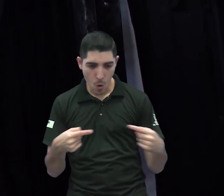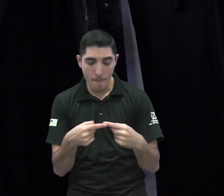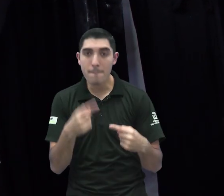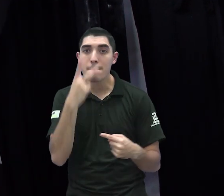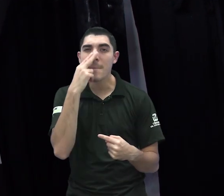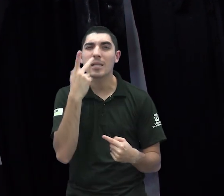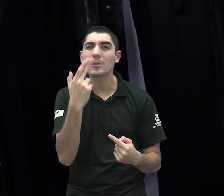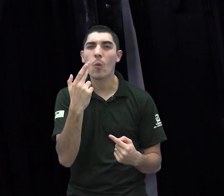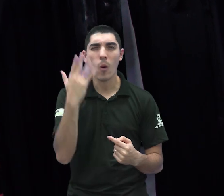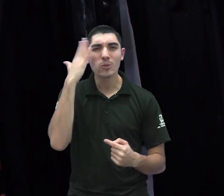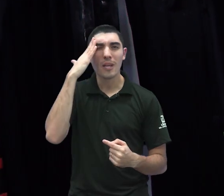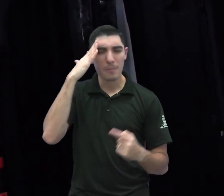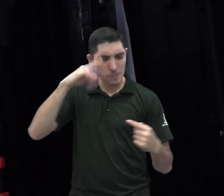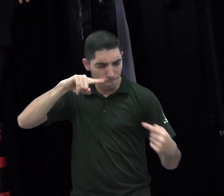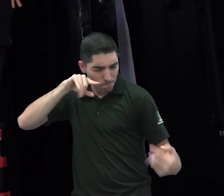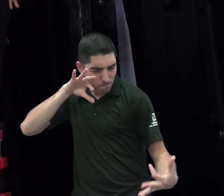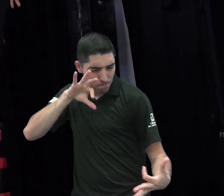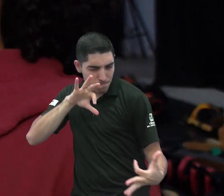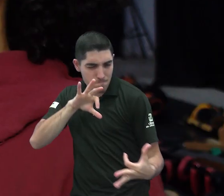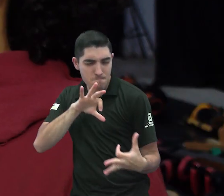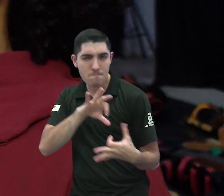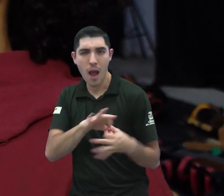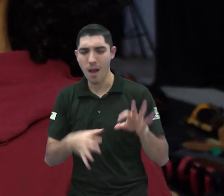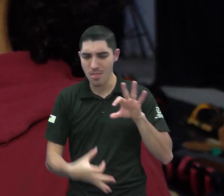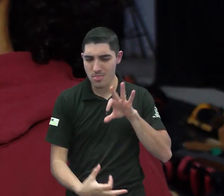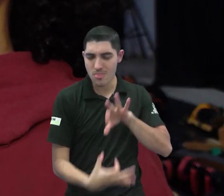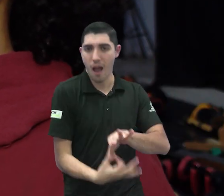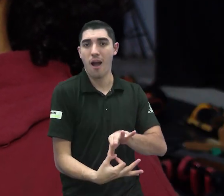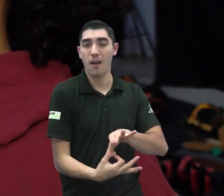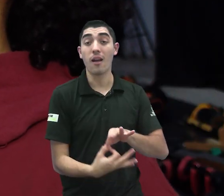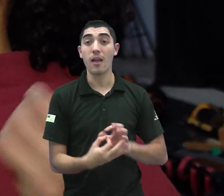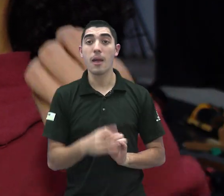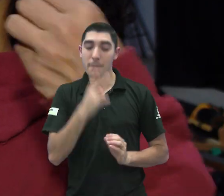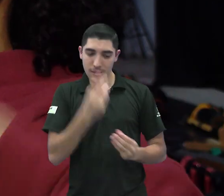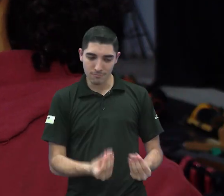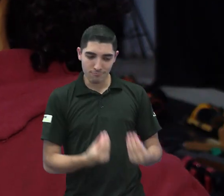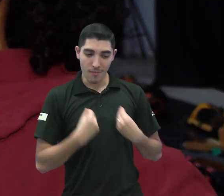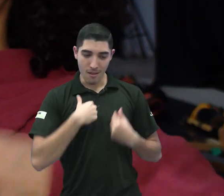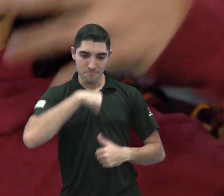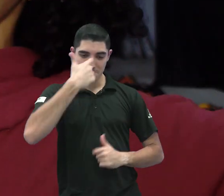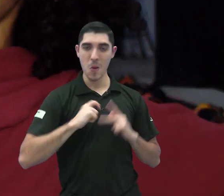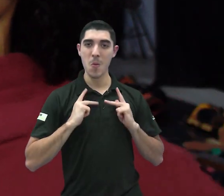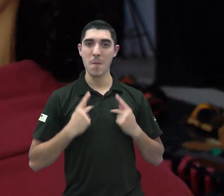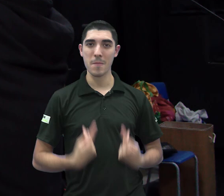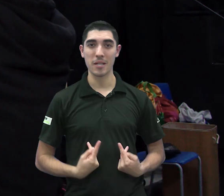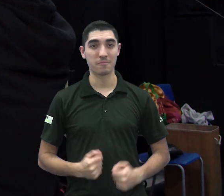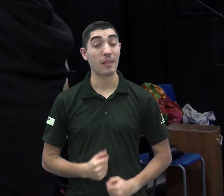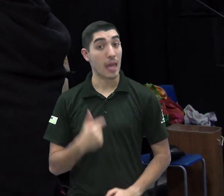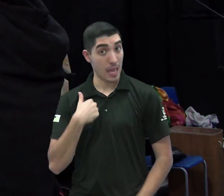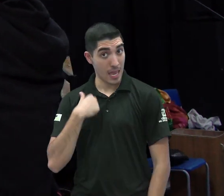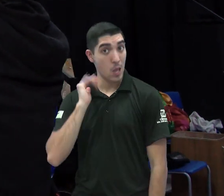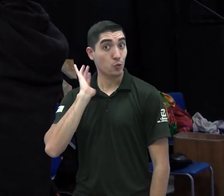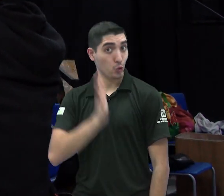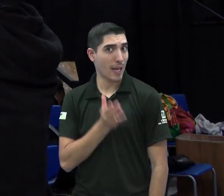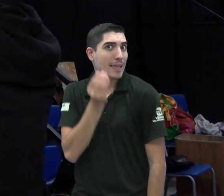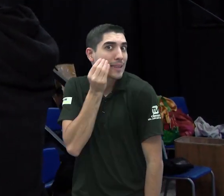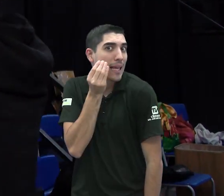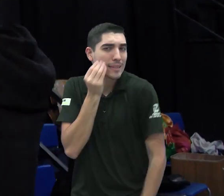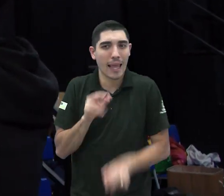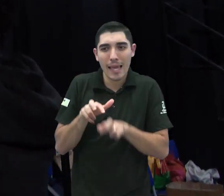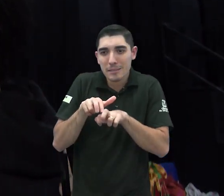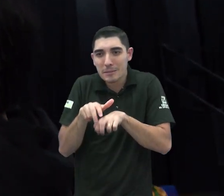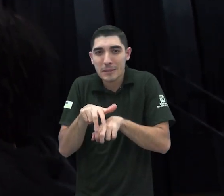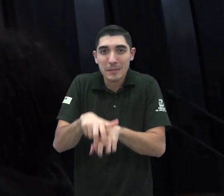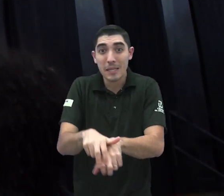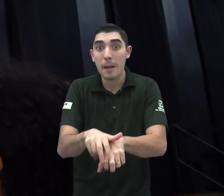fosse uma antena que conecta com o centro da terra, sabem? Porque ela nos relembra do quão humano nós somos. Eu me arrisquei a andar de